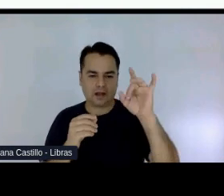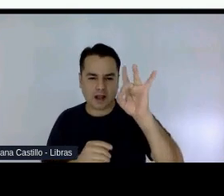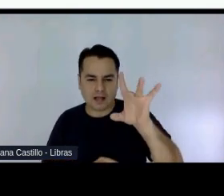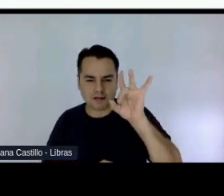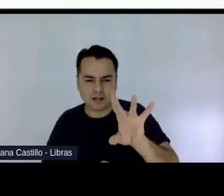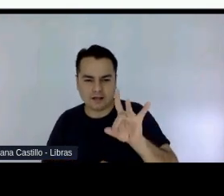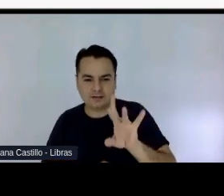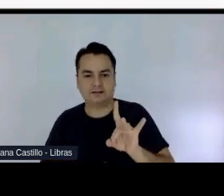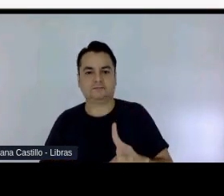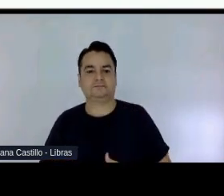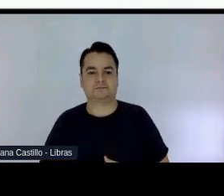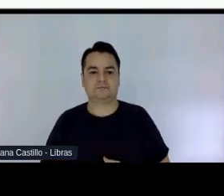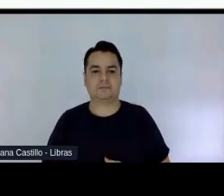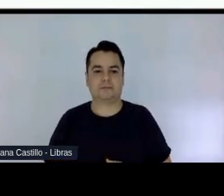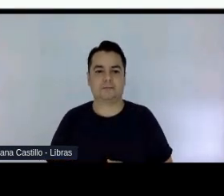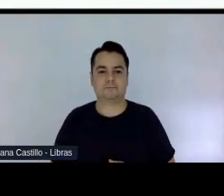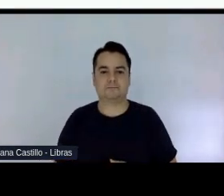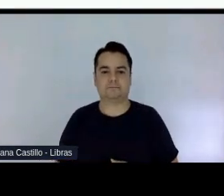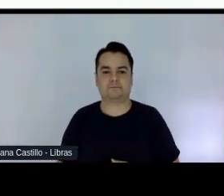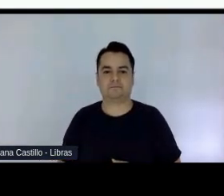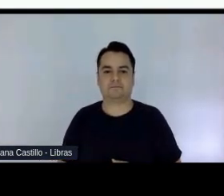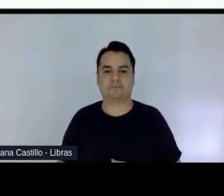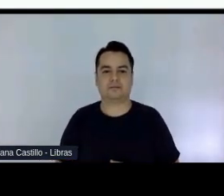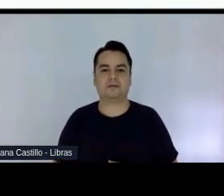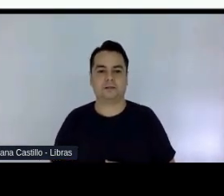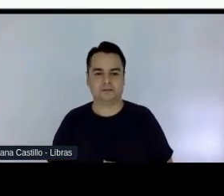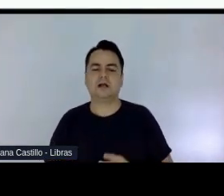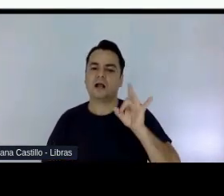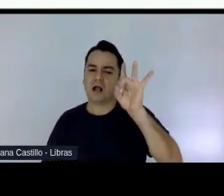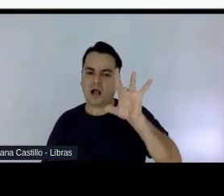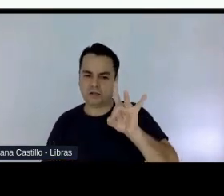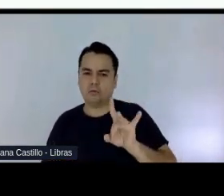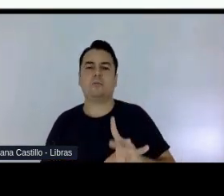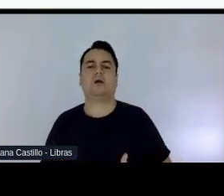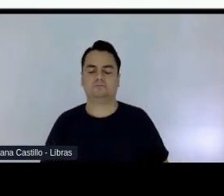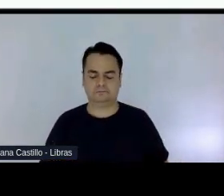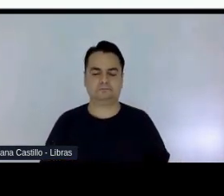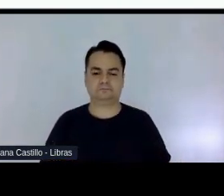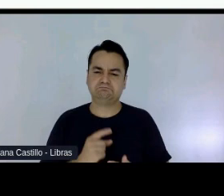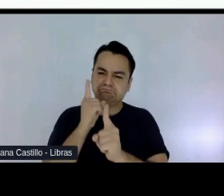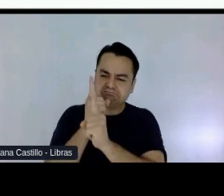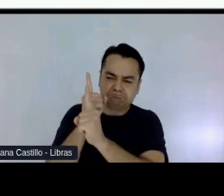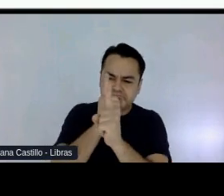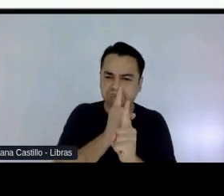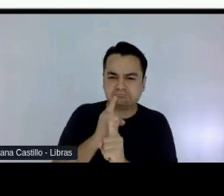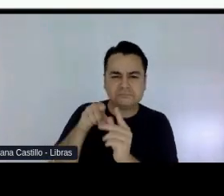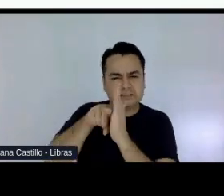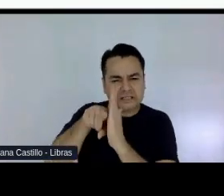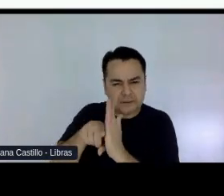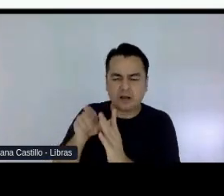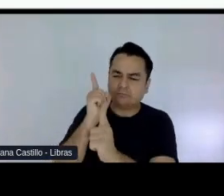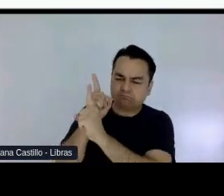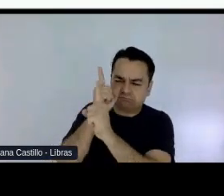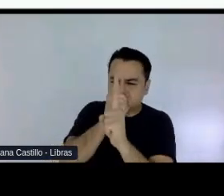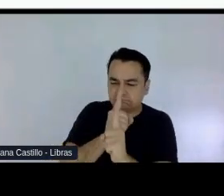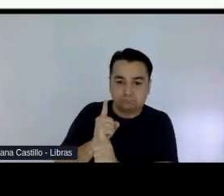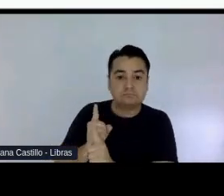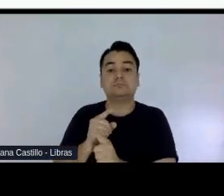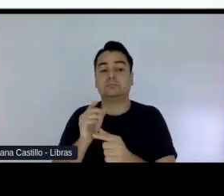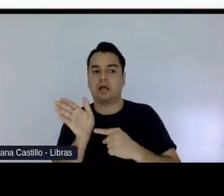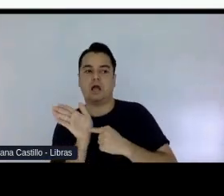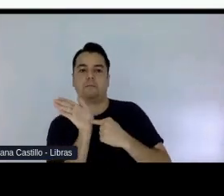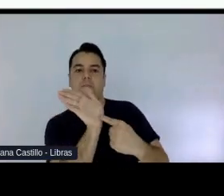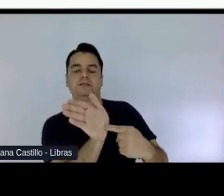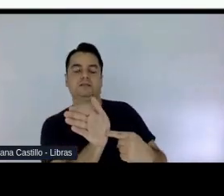dessa. A gente vai estar dando aí um diagnóstico maior para cada uma delas. Então, é isso. Inicialmente, o diagnóstico vai